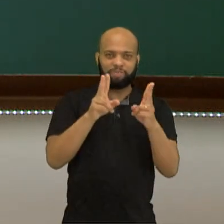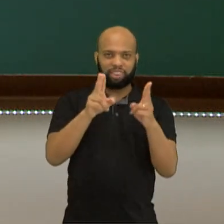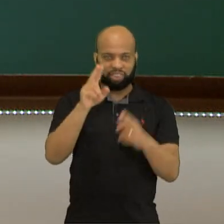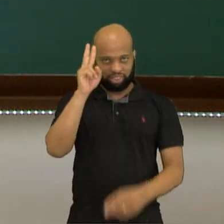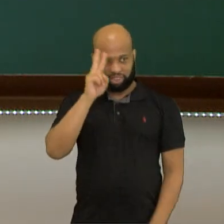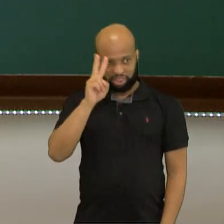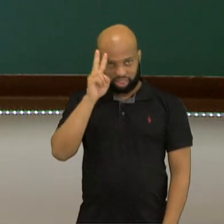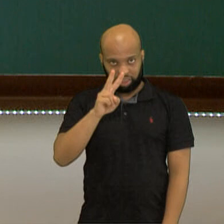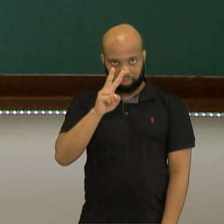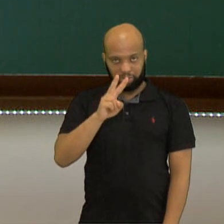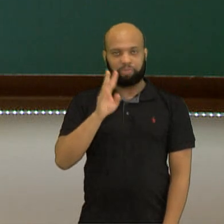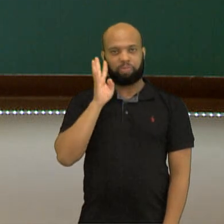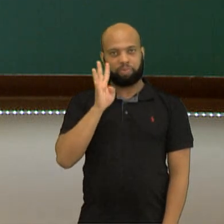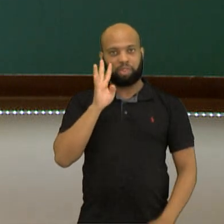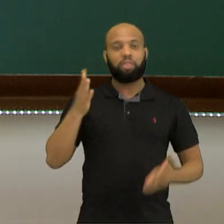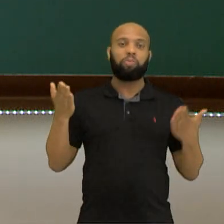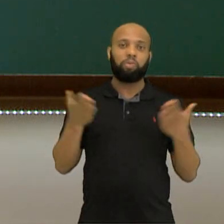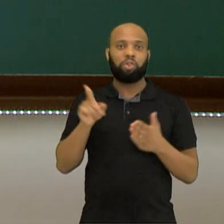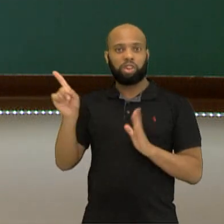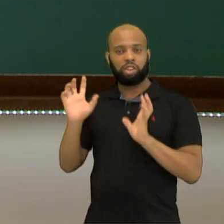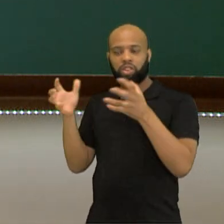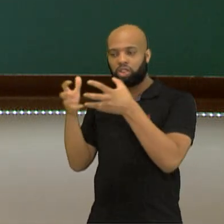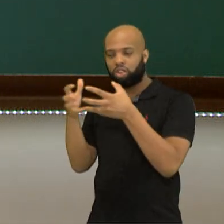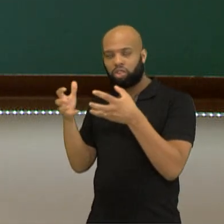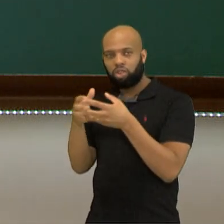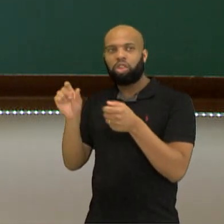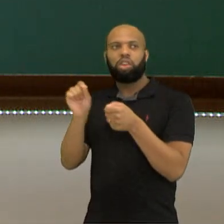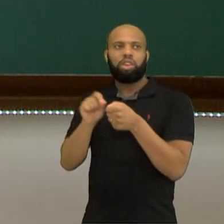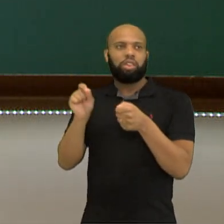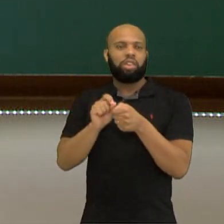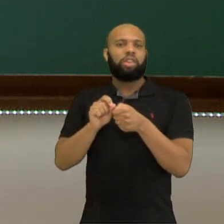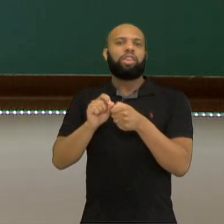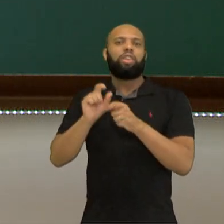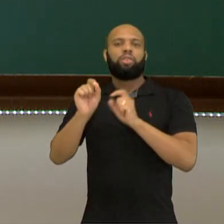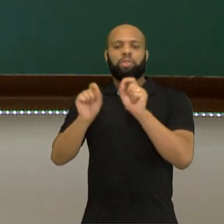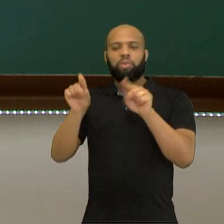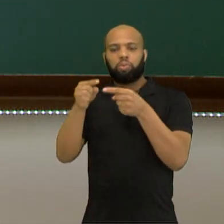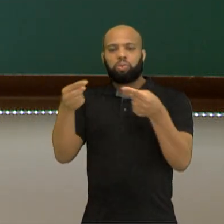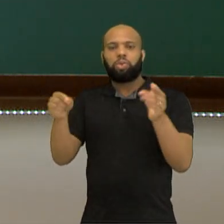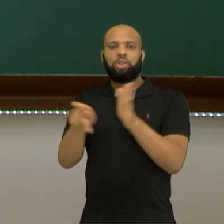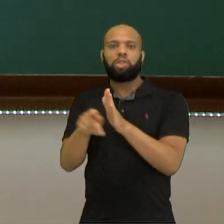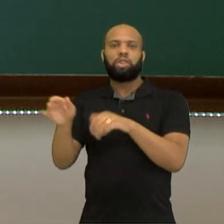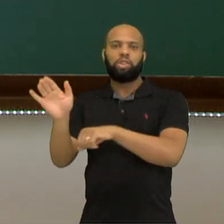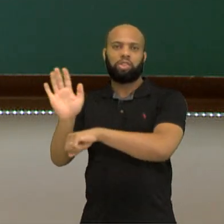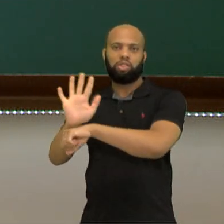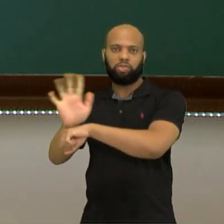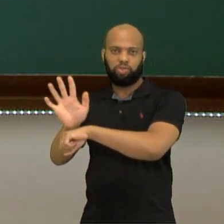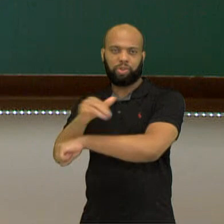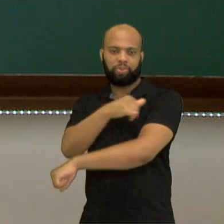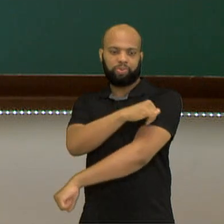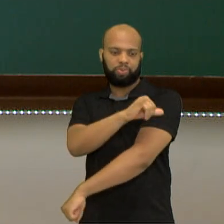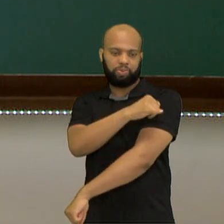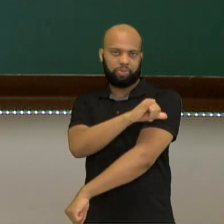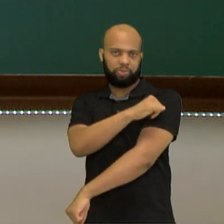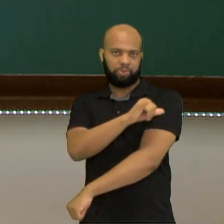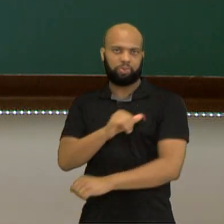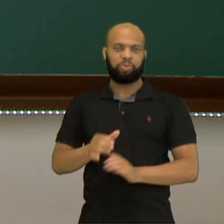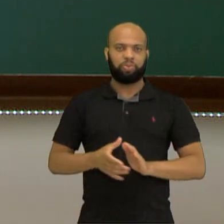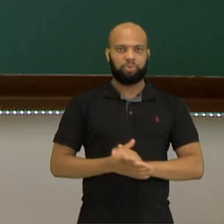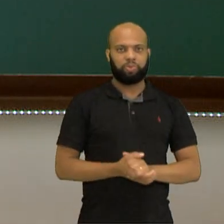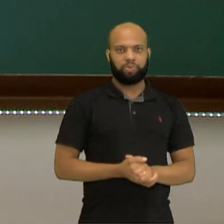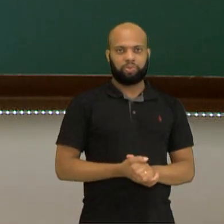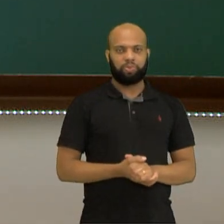Legal. Agora que você se lembrou, pois é, essa galera aqui, ó, que compôs essa música para a trilha sonora do